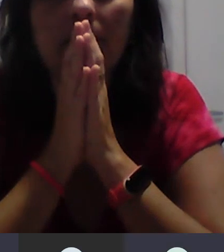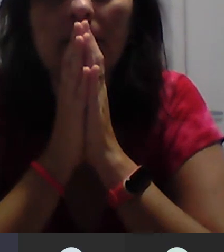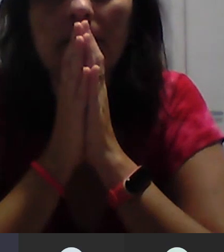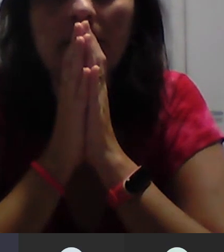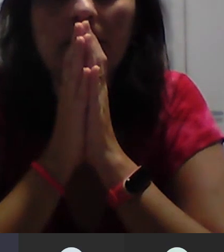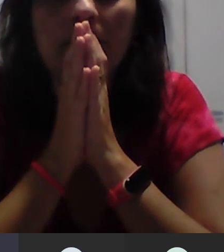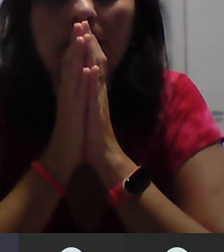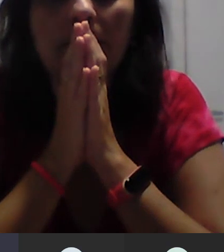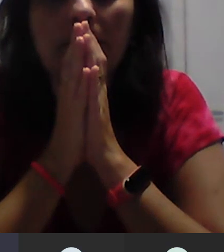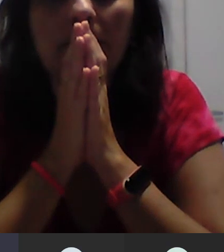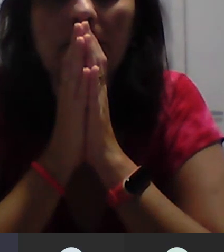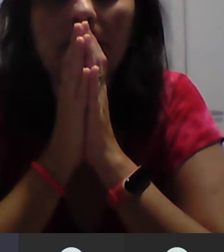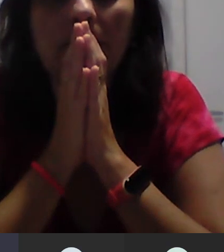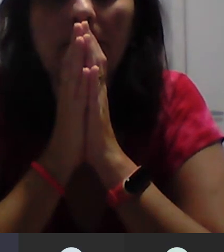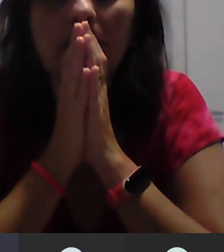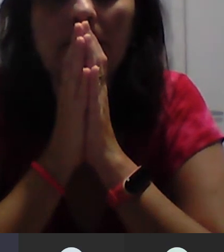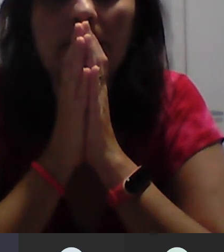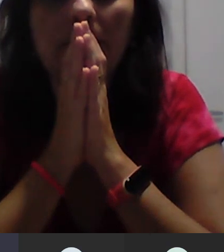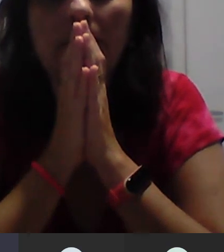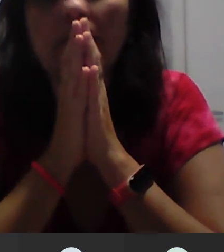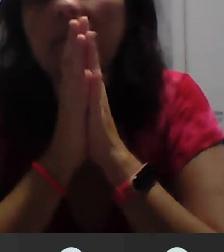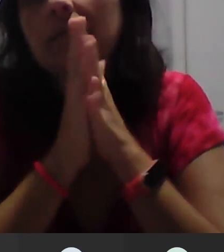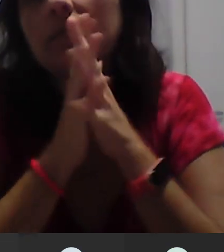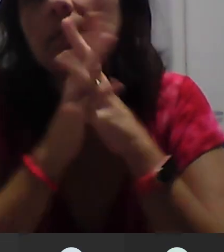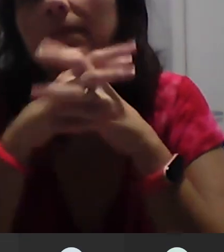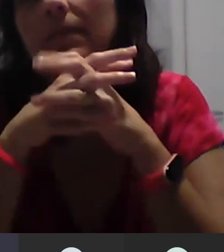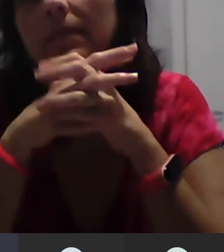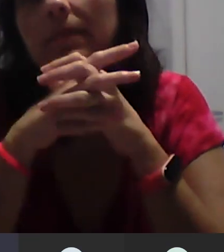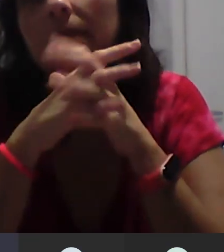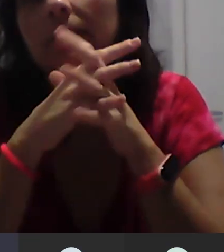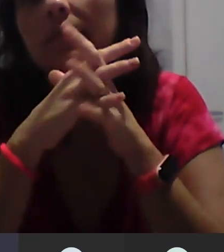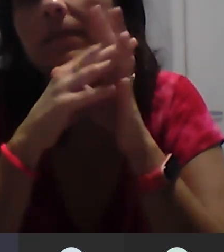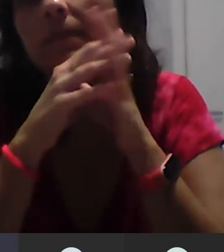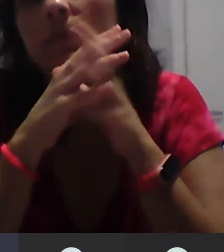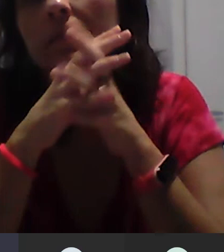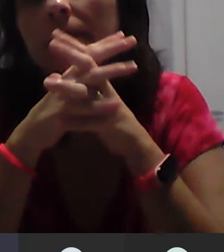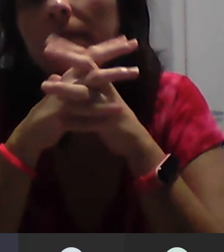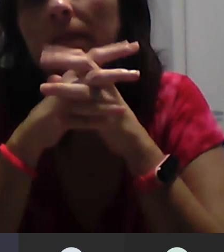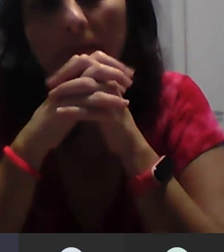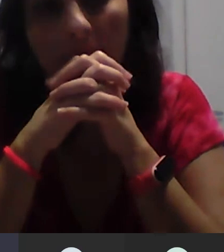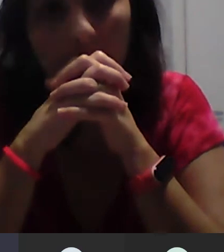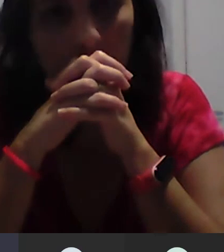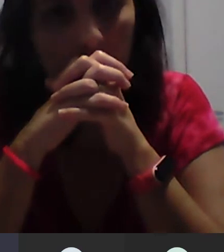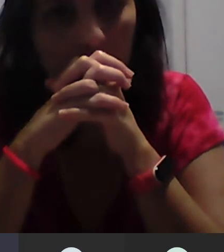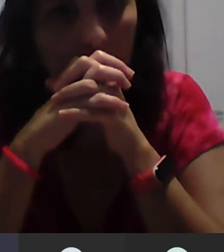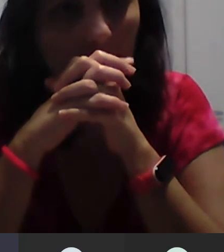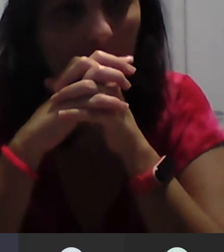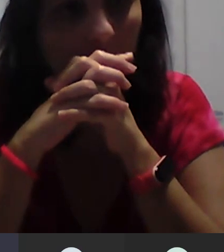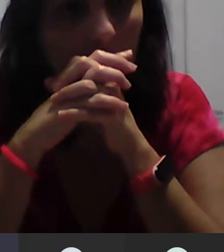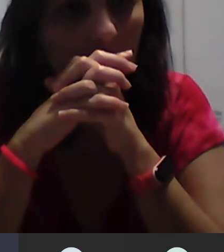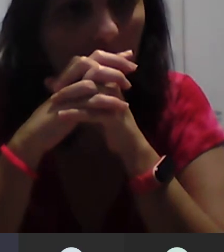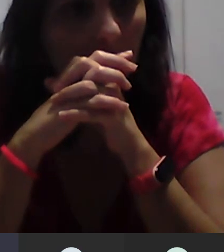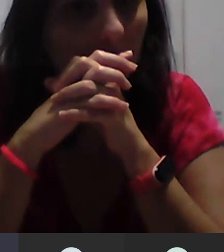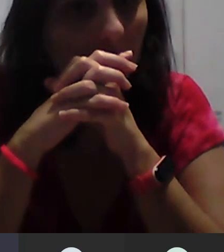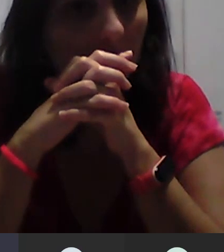você vai abandonar essa outra escola que você estava? Já abandonei. Não, meus